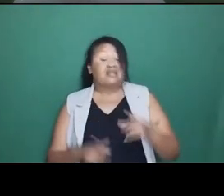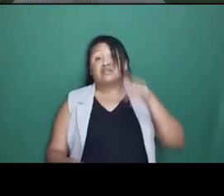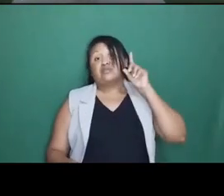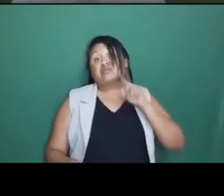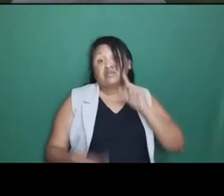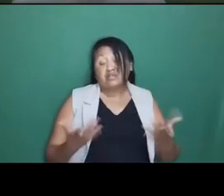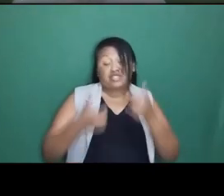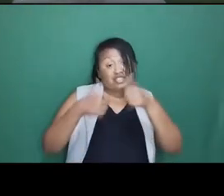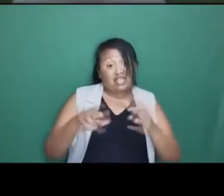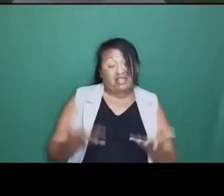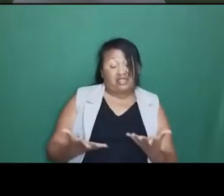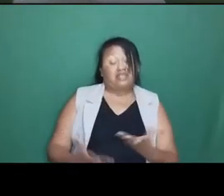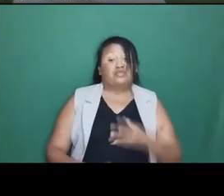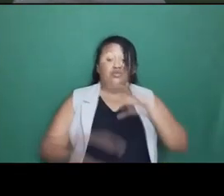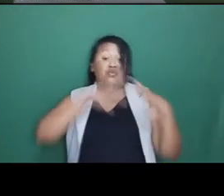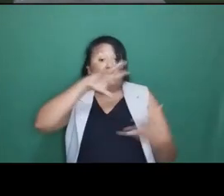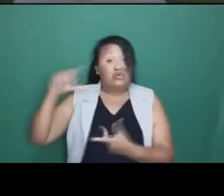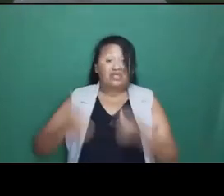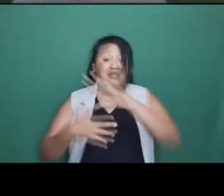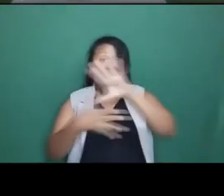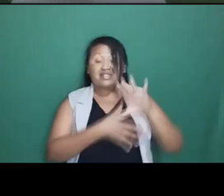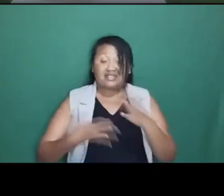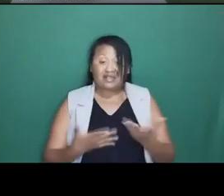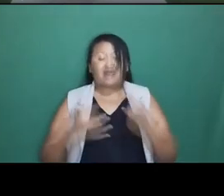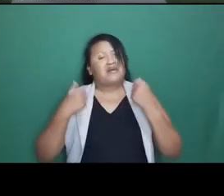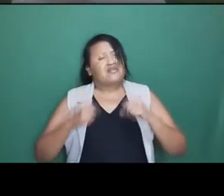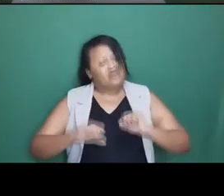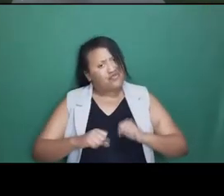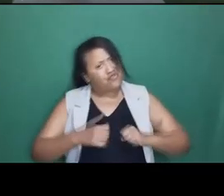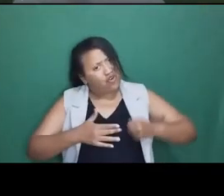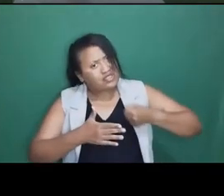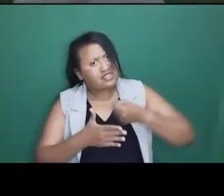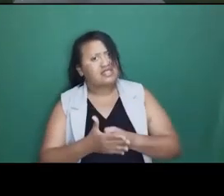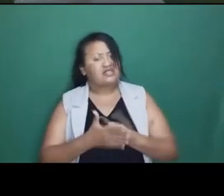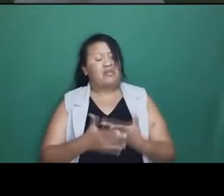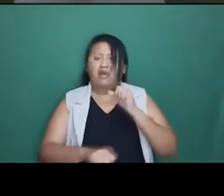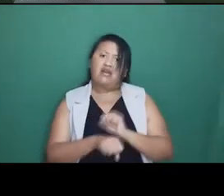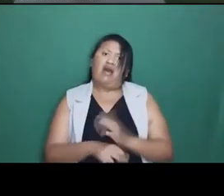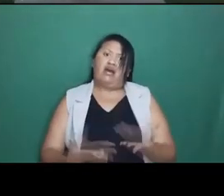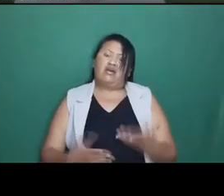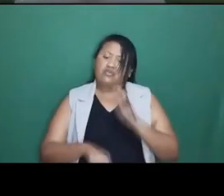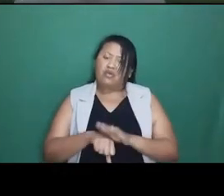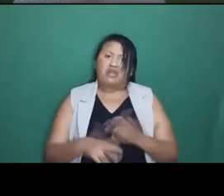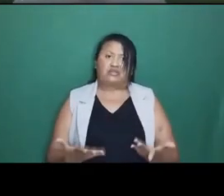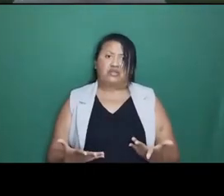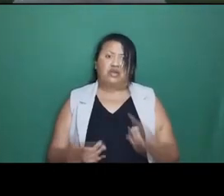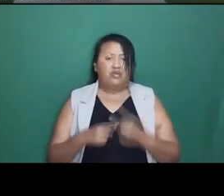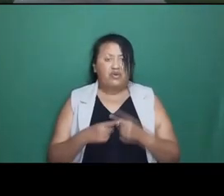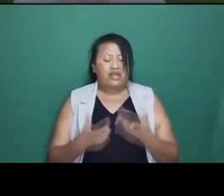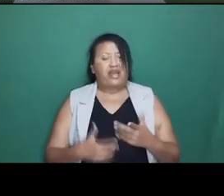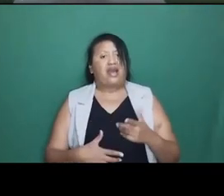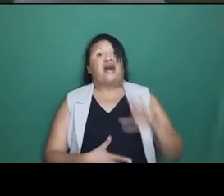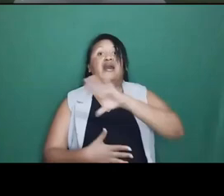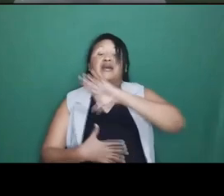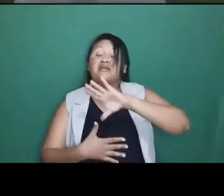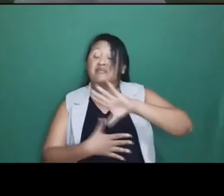em que a americanização deve forçosamente parar num certo momento pode haver uma medicação